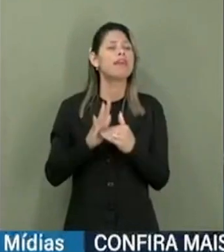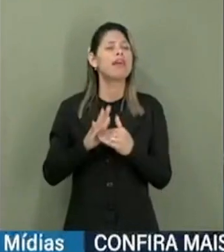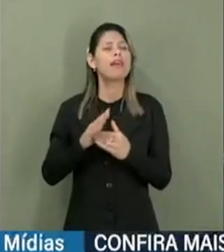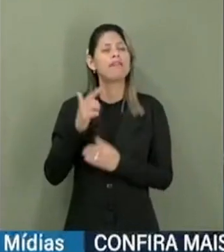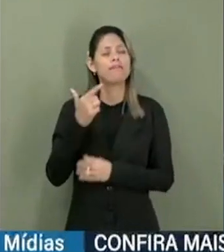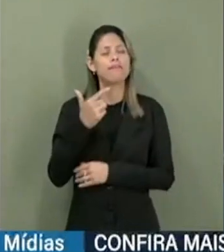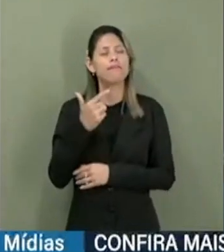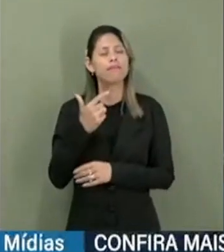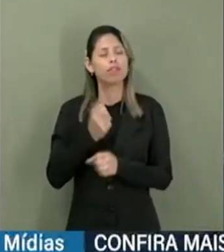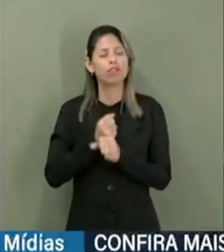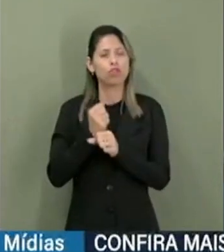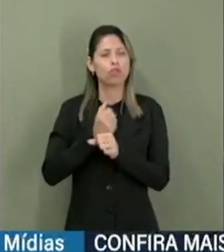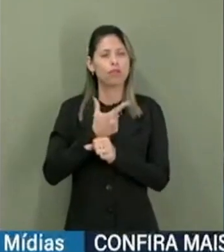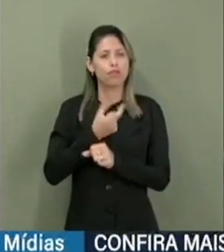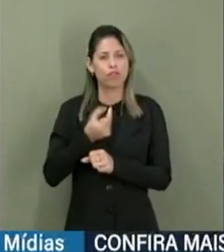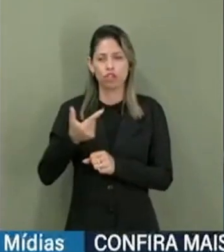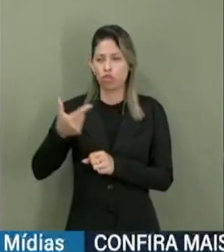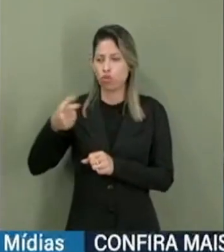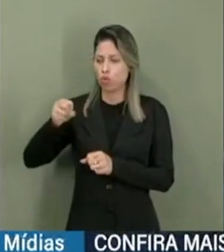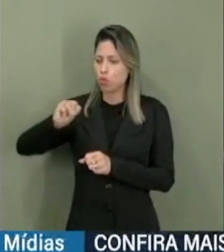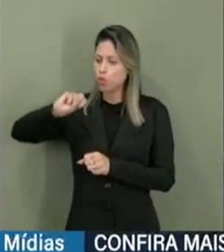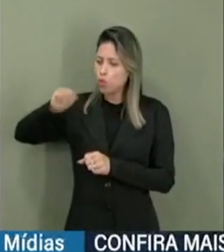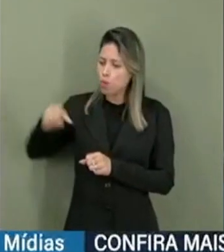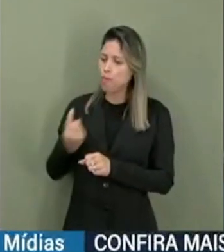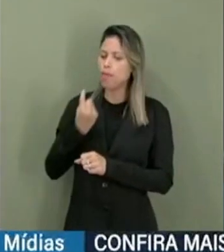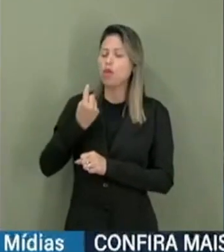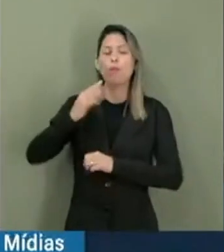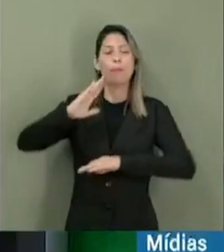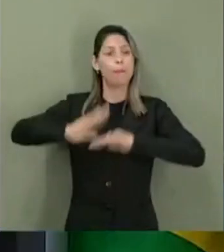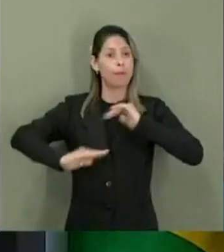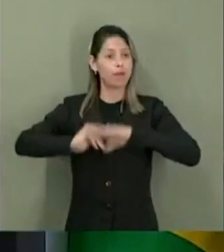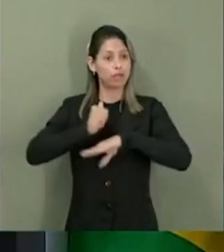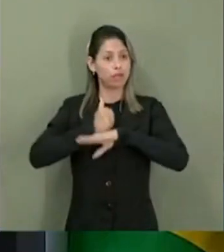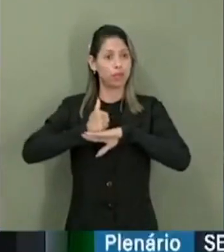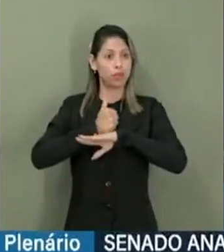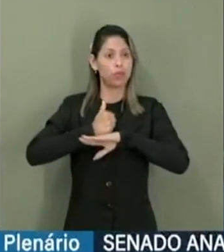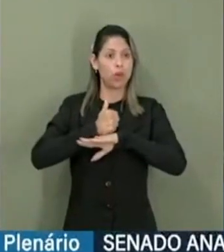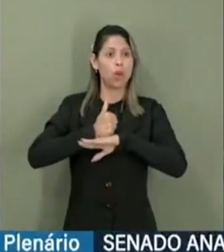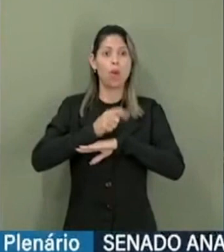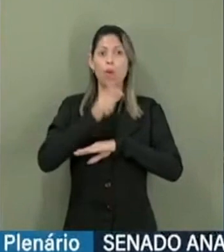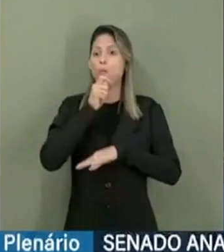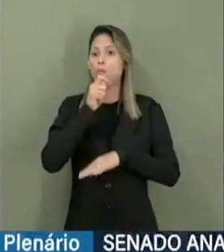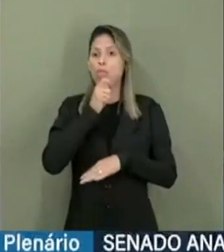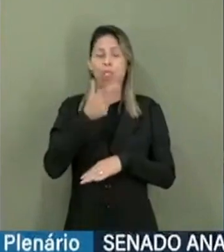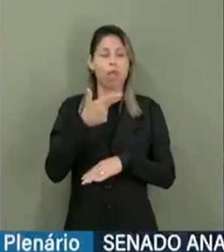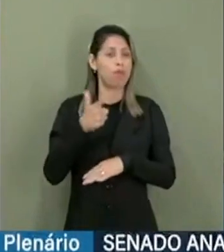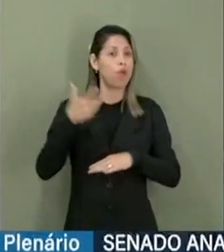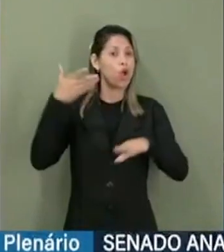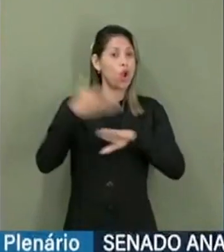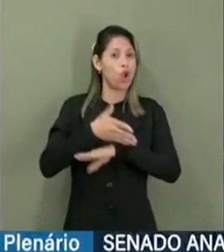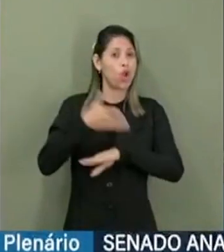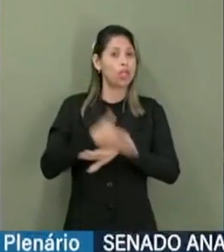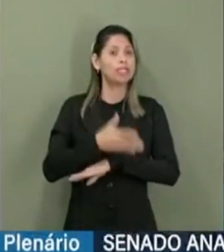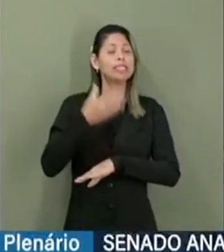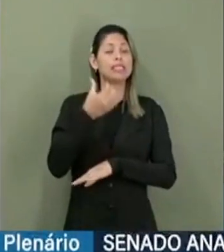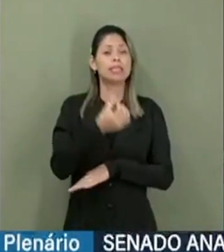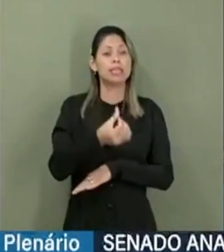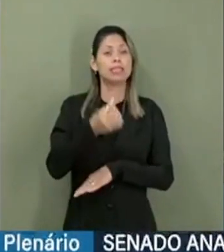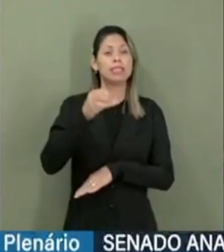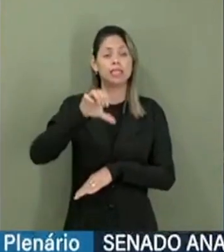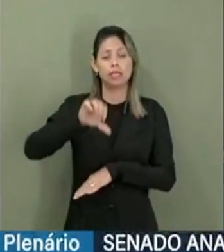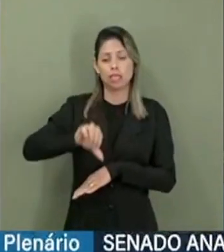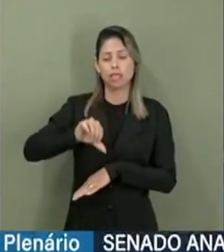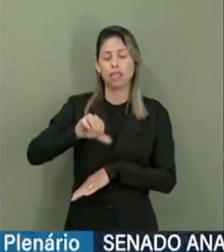profissionais em áreas onde eles não existem ou são insuficientes como em 69